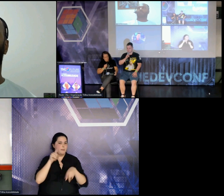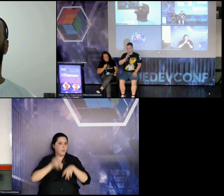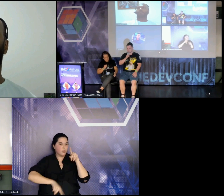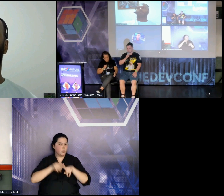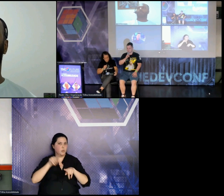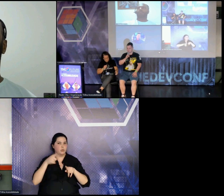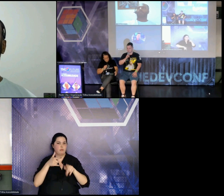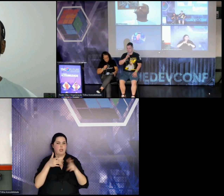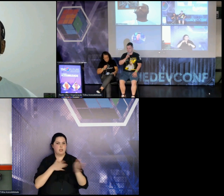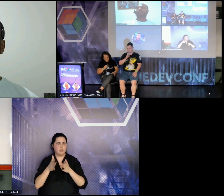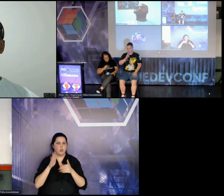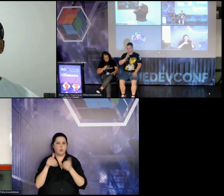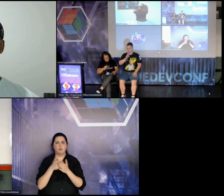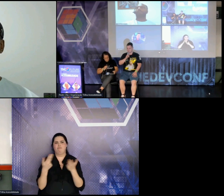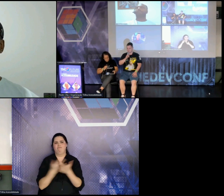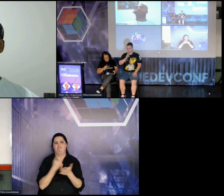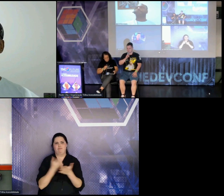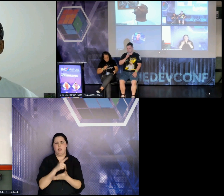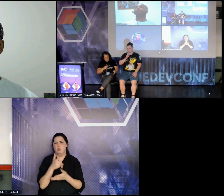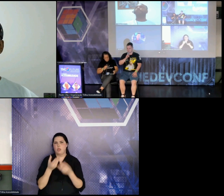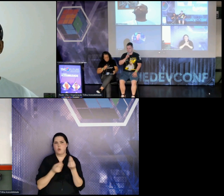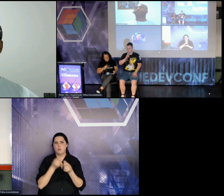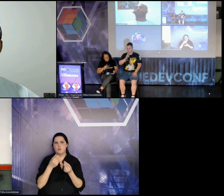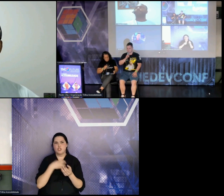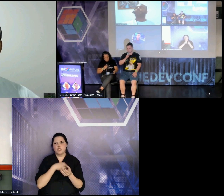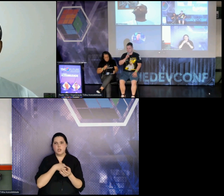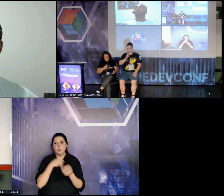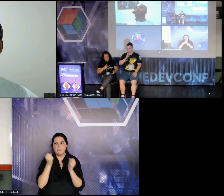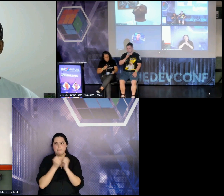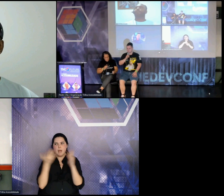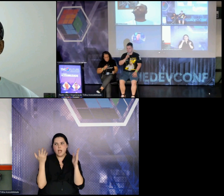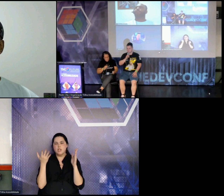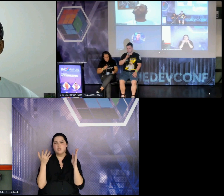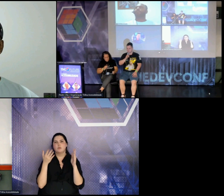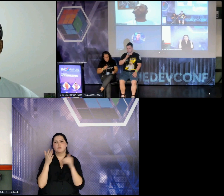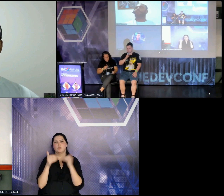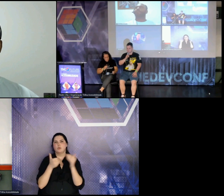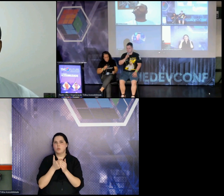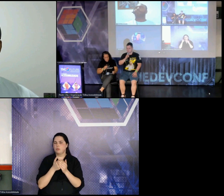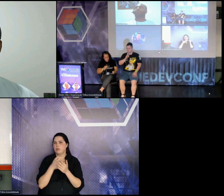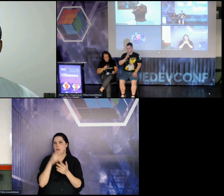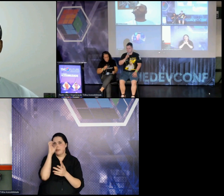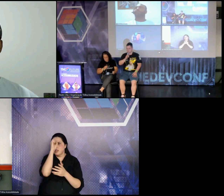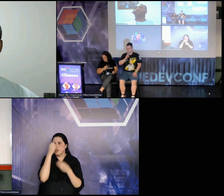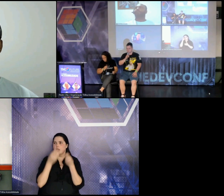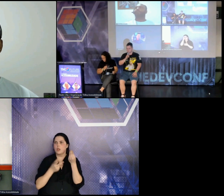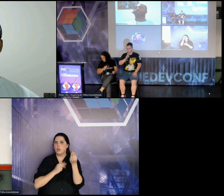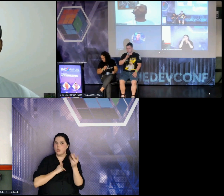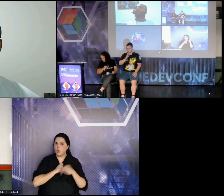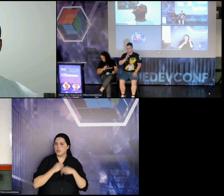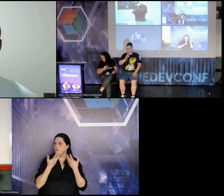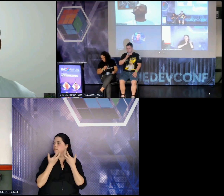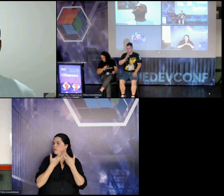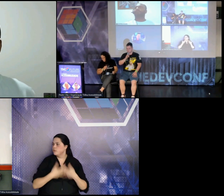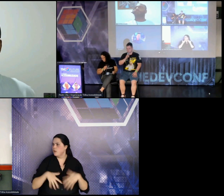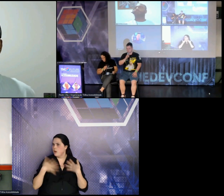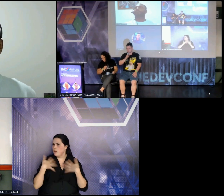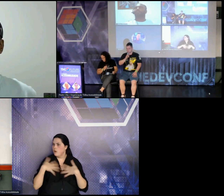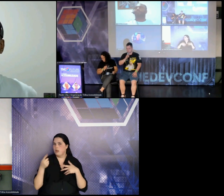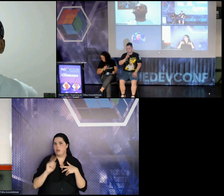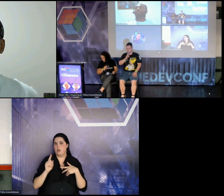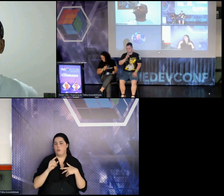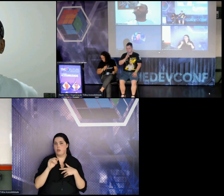Sim. Errar, todo mundo vai errar. Não existe uma fórmula ali mágica que todo mundo vai aprender e, nossa, deu certo. Tipo,